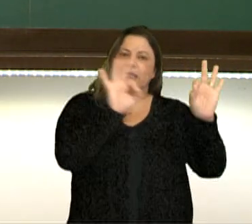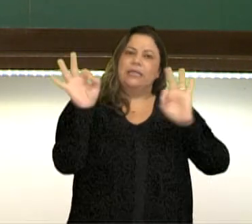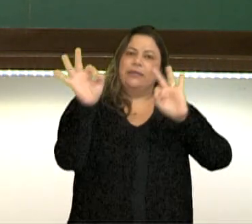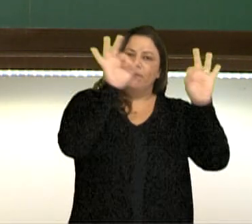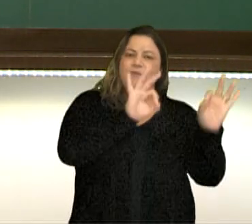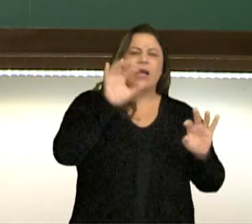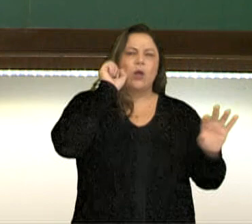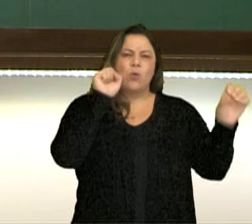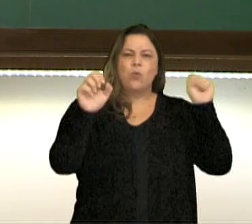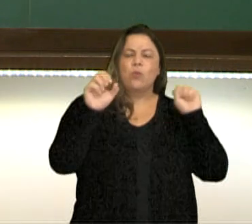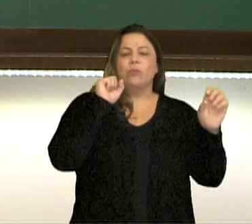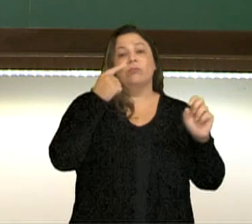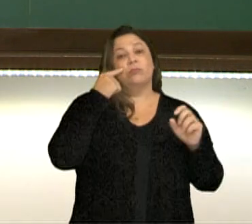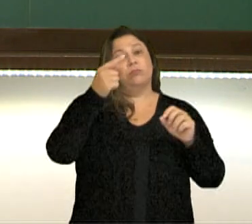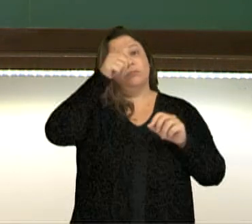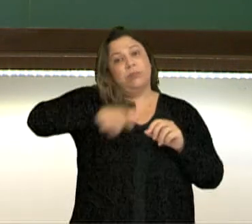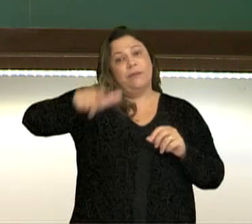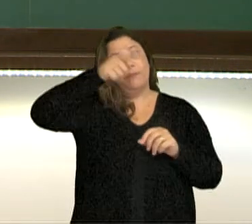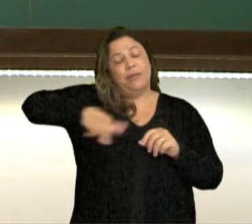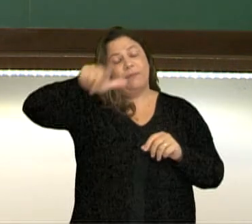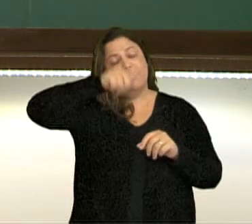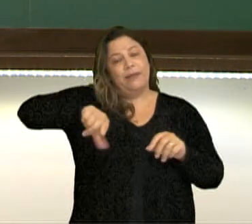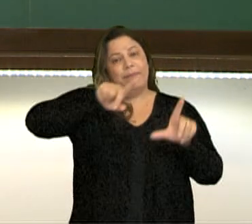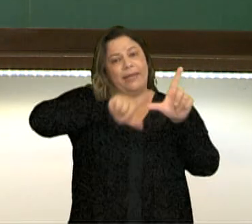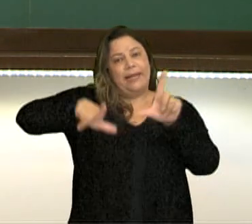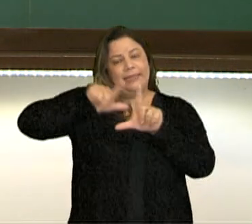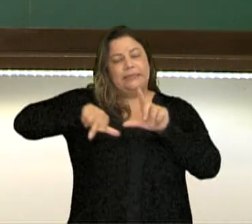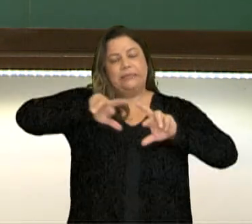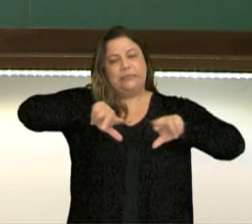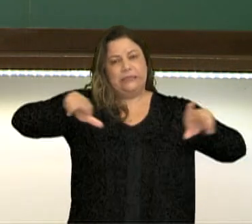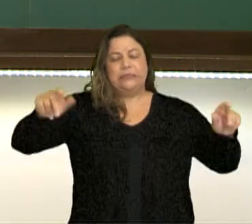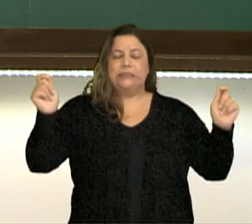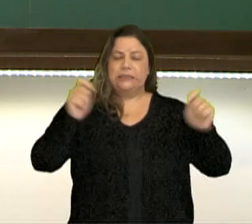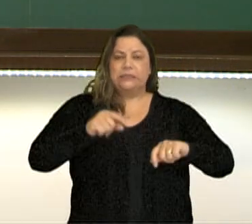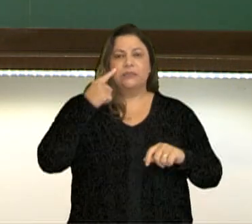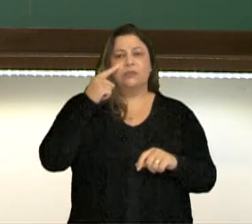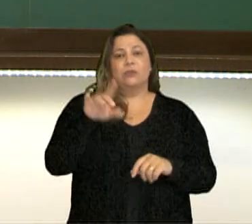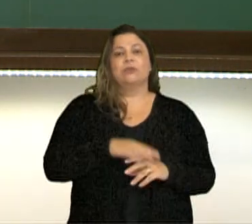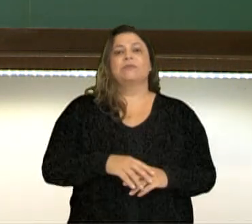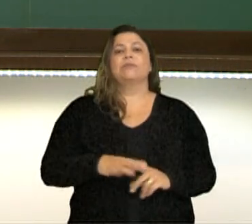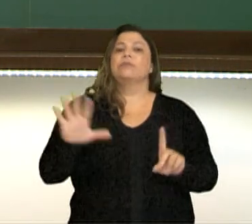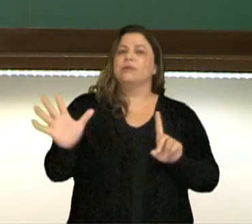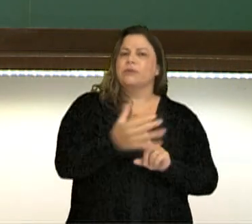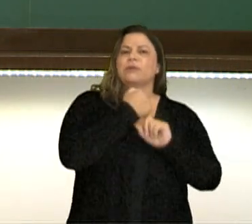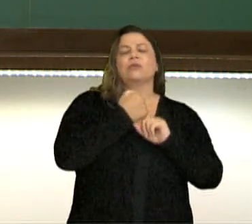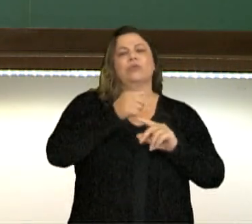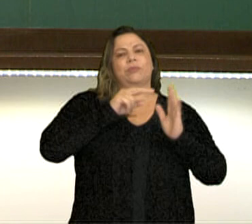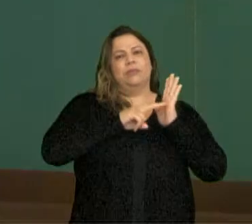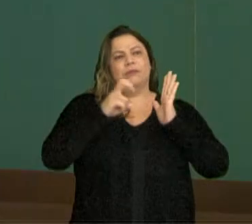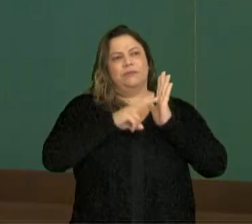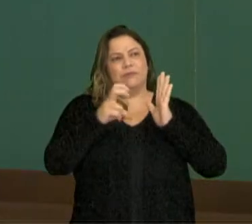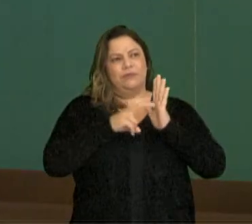Vai ouvindo, vai repetindo. Quando você vê rapidinho, você já está dominando diversos vocabulários.